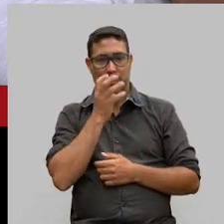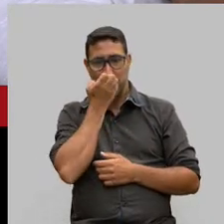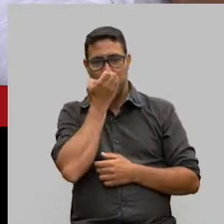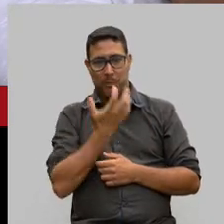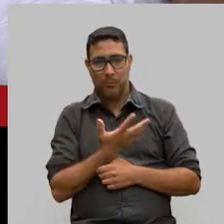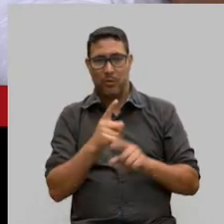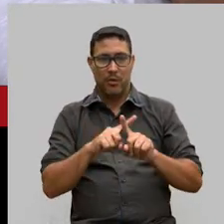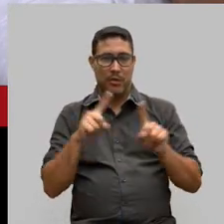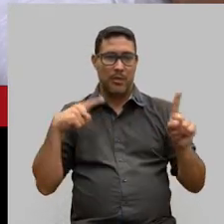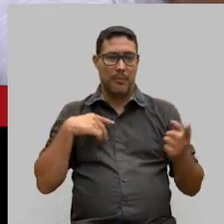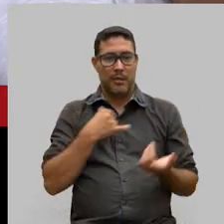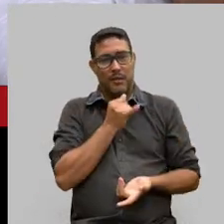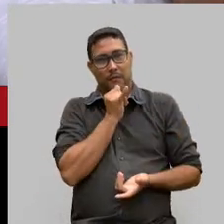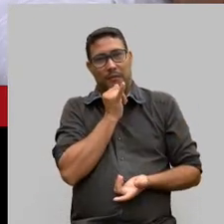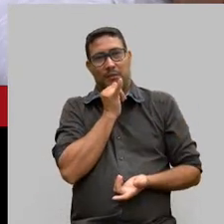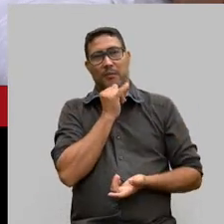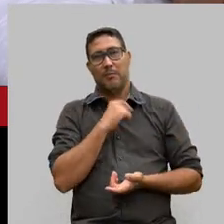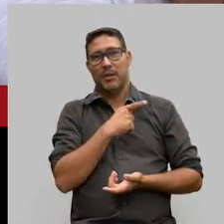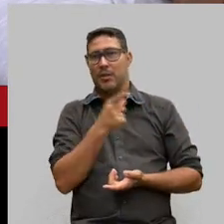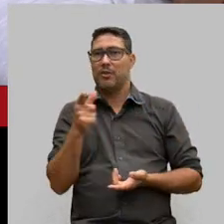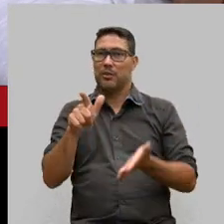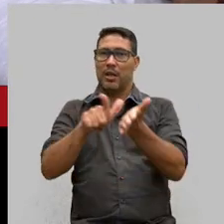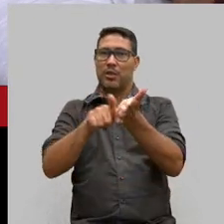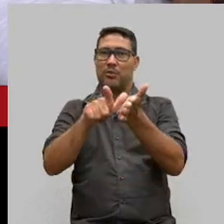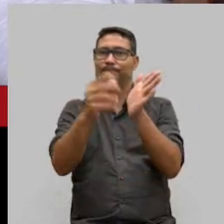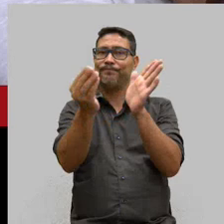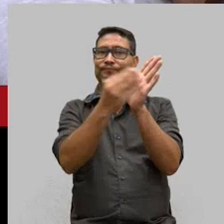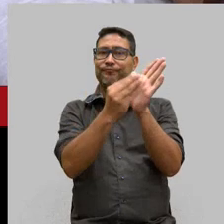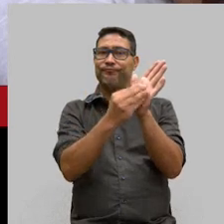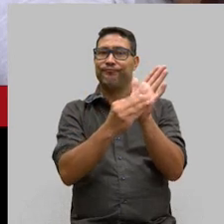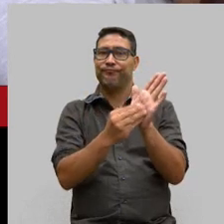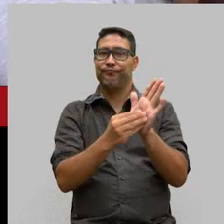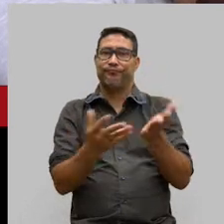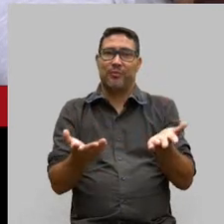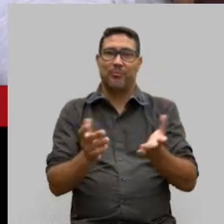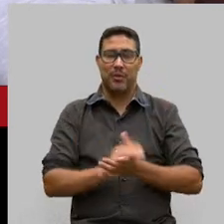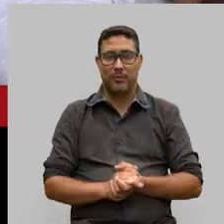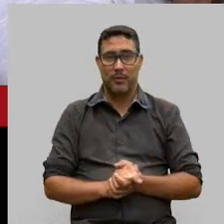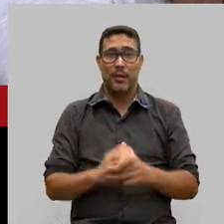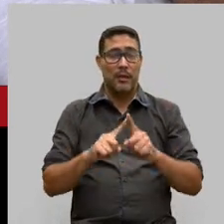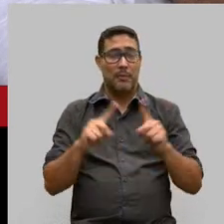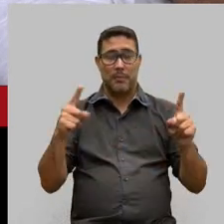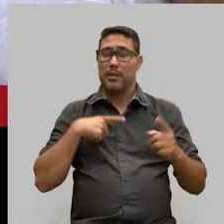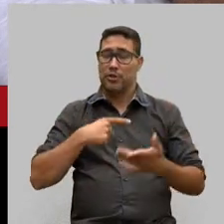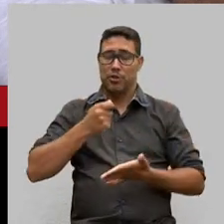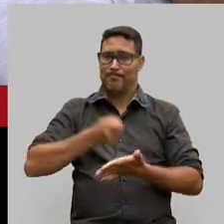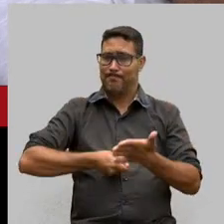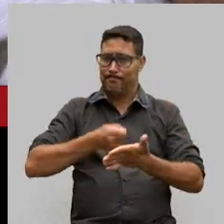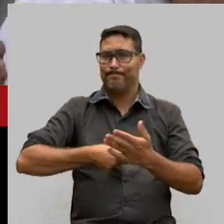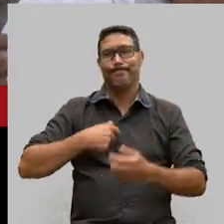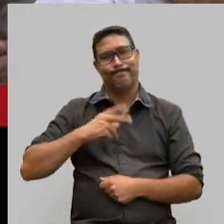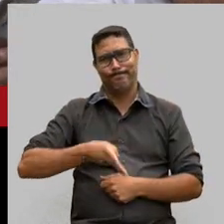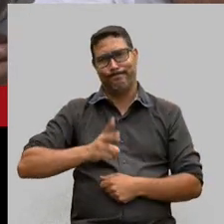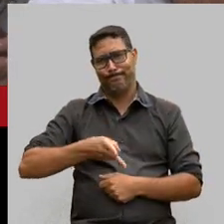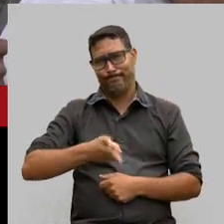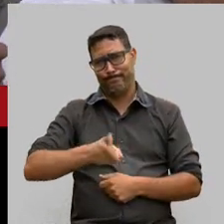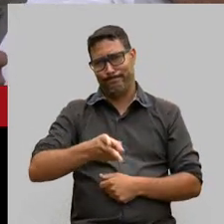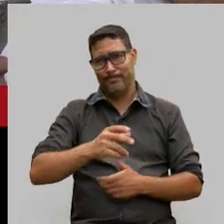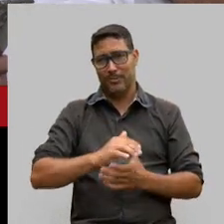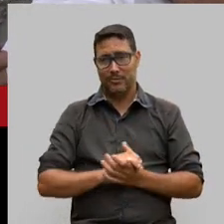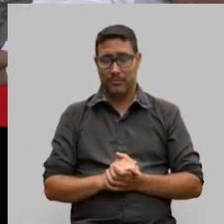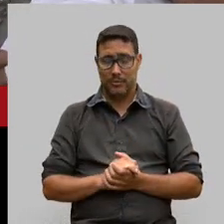infelizmente Dr Luiz ela tá só no papel mas a gente continua nessa luta